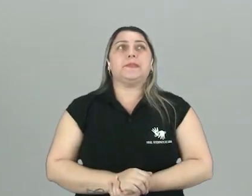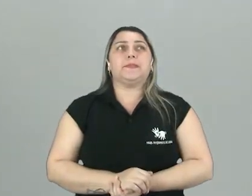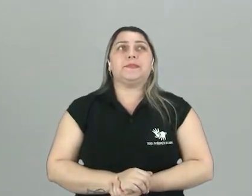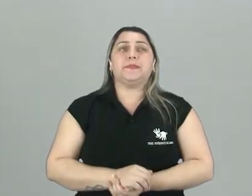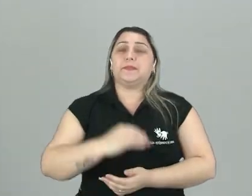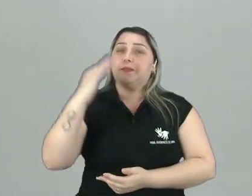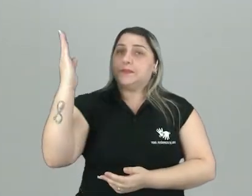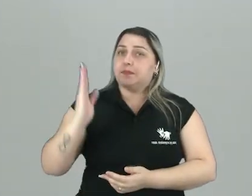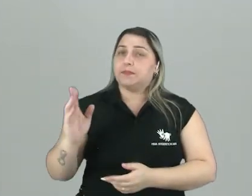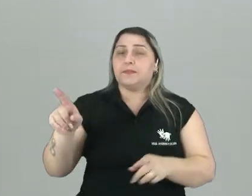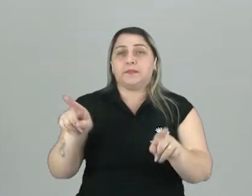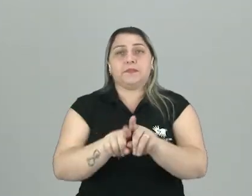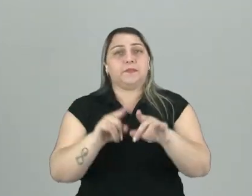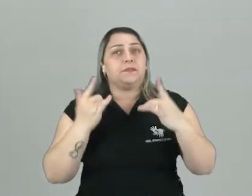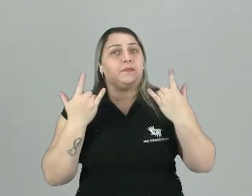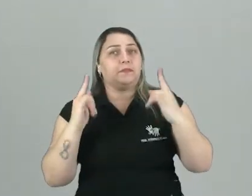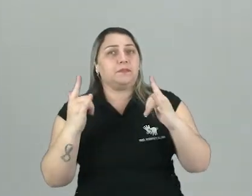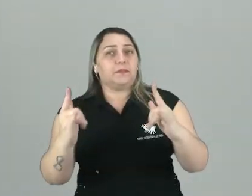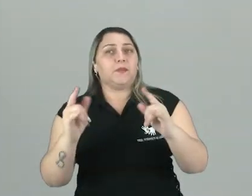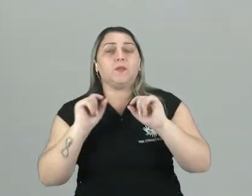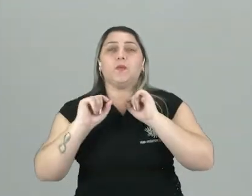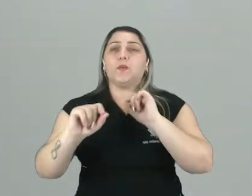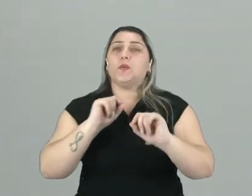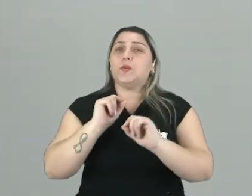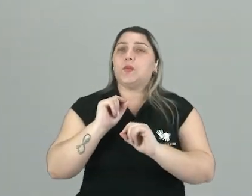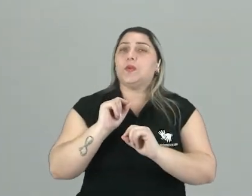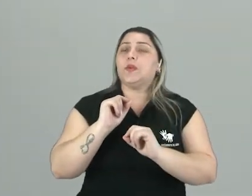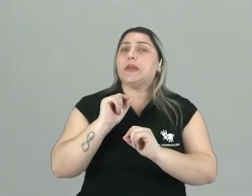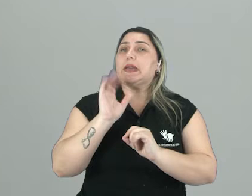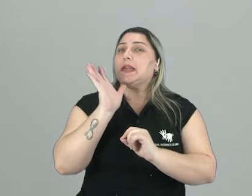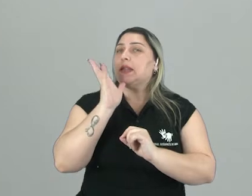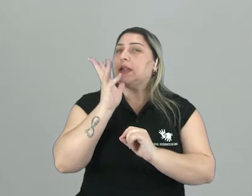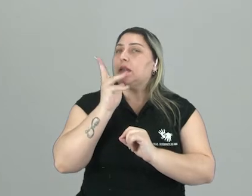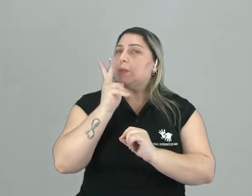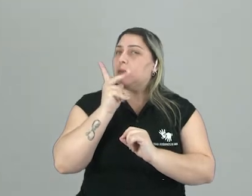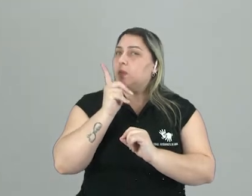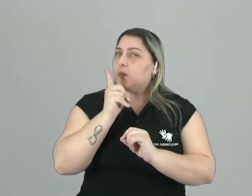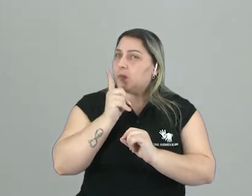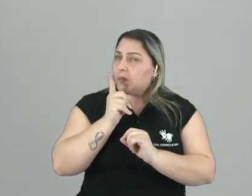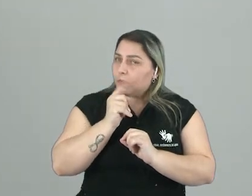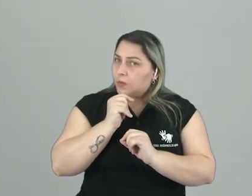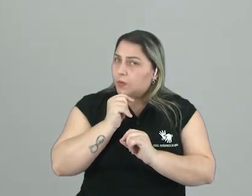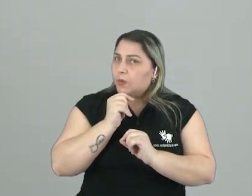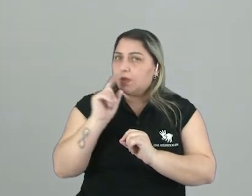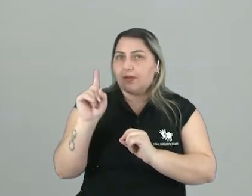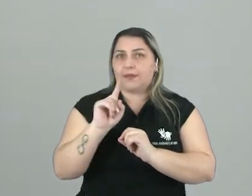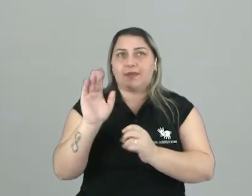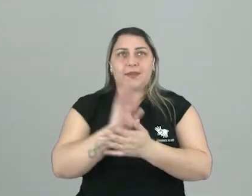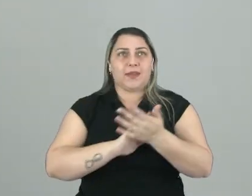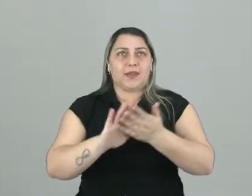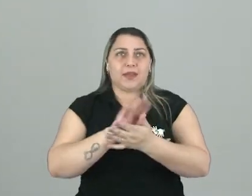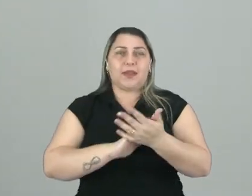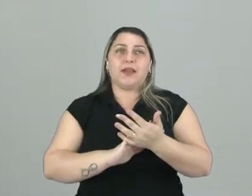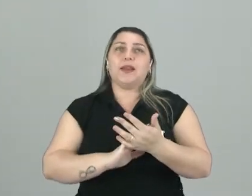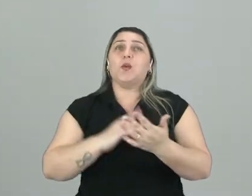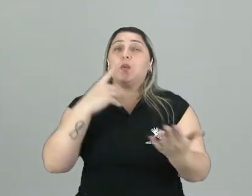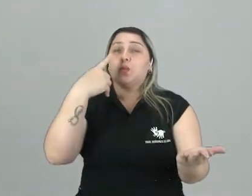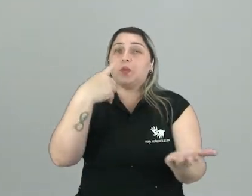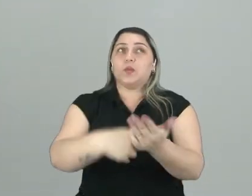tanto do Brasil quanto da Bolívia, o que não durou muito tempo. E aí a gente tem